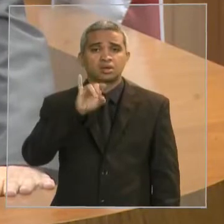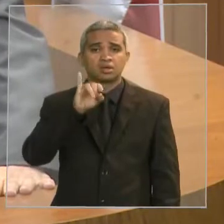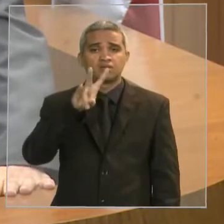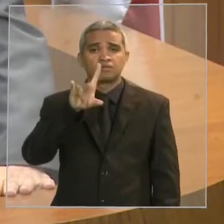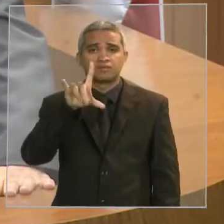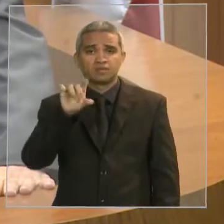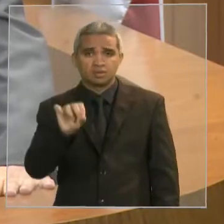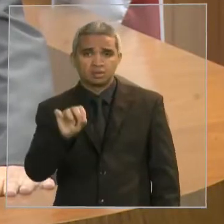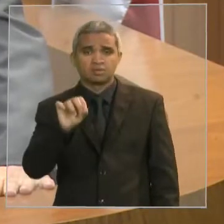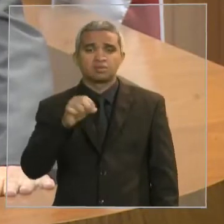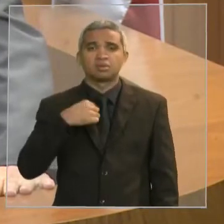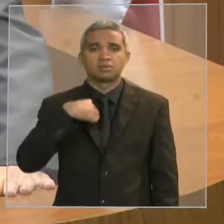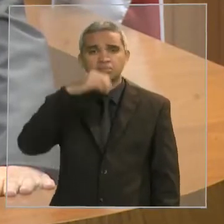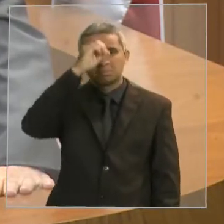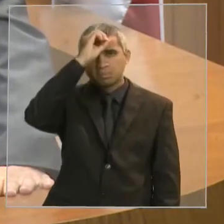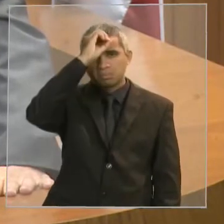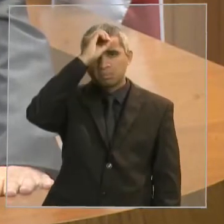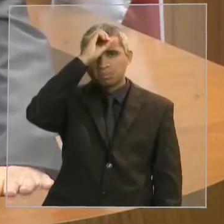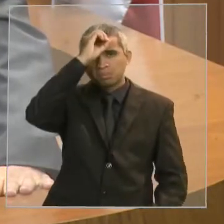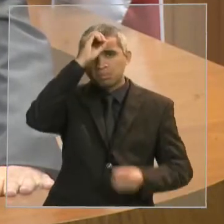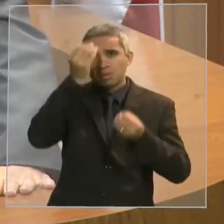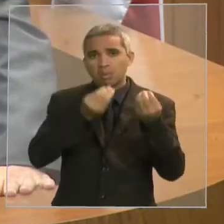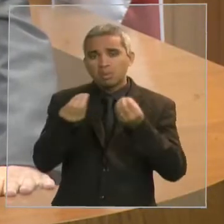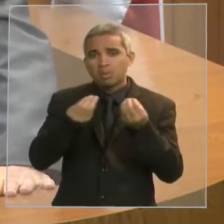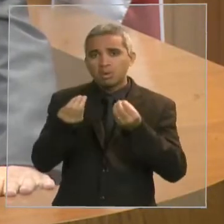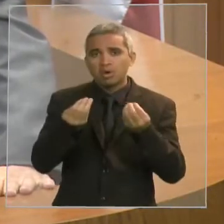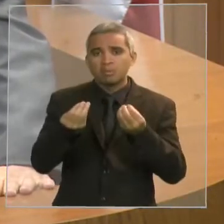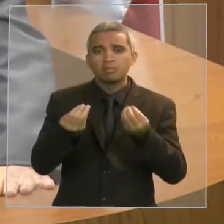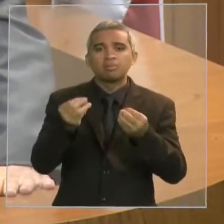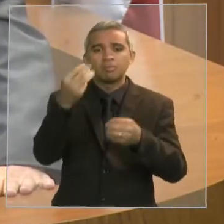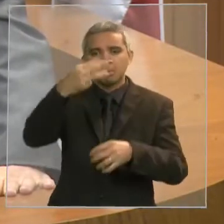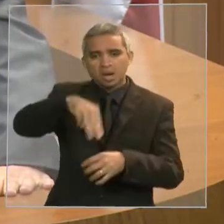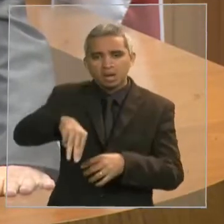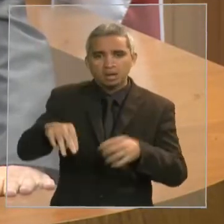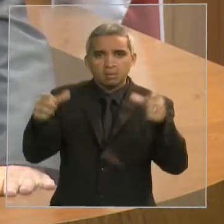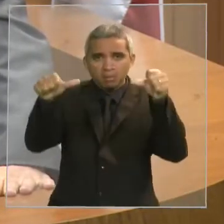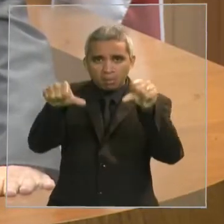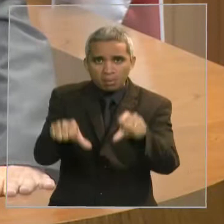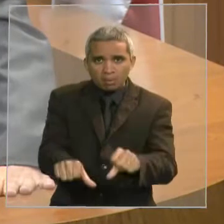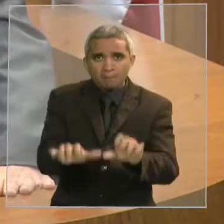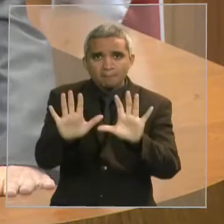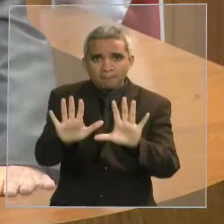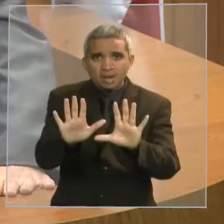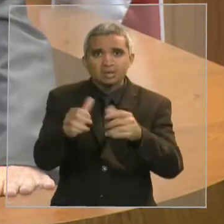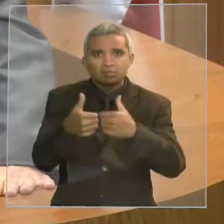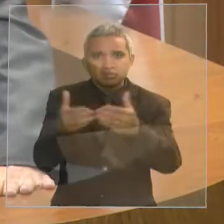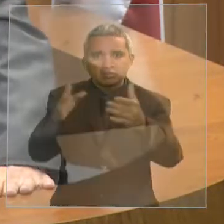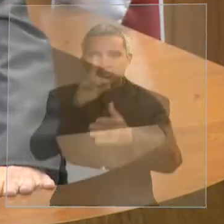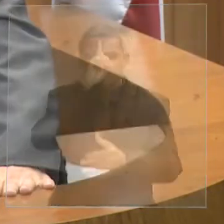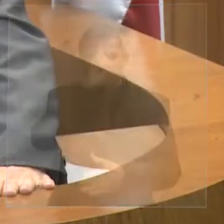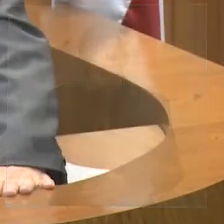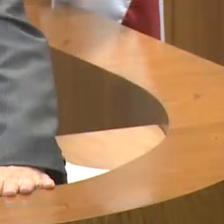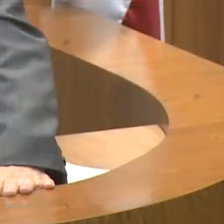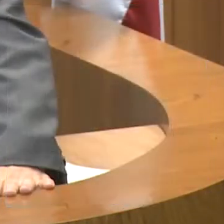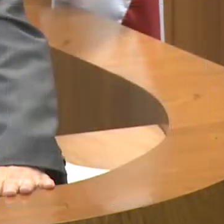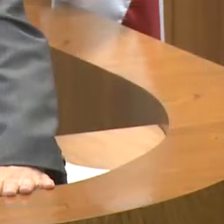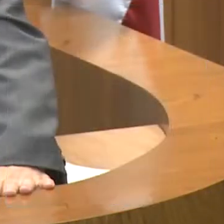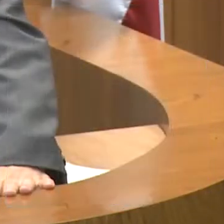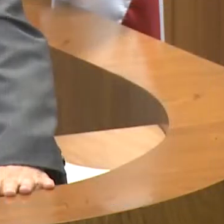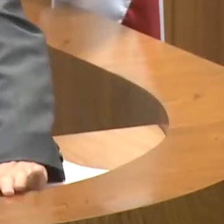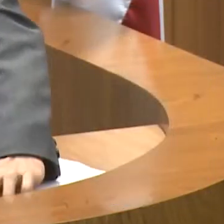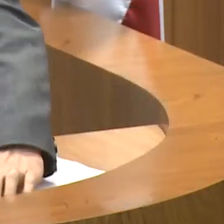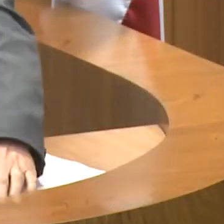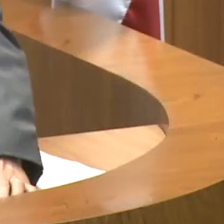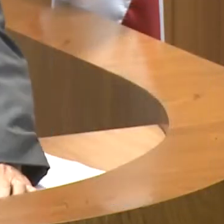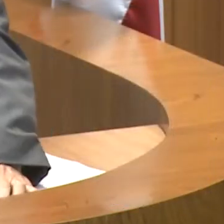está numa situação caótica e abrindo hospital praticamente todos os meses. Não sei como é que o Estado da Saúde do Maranhão está numa situação